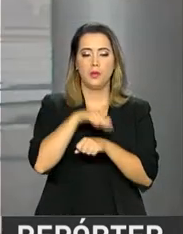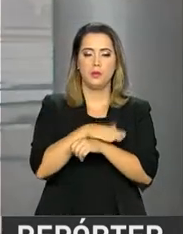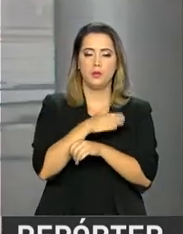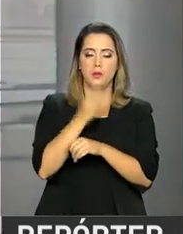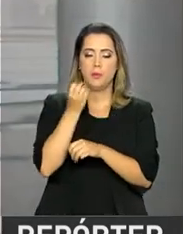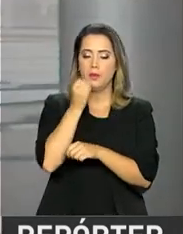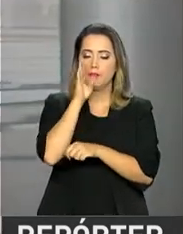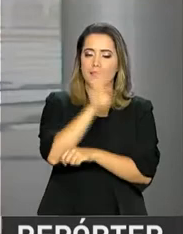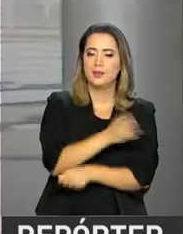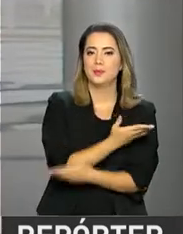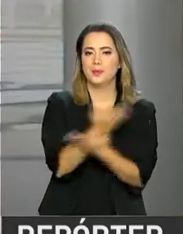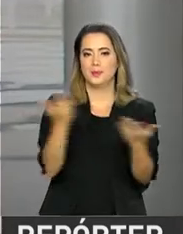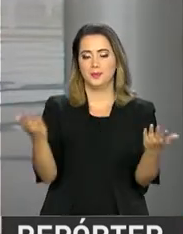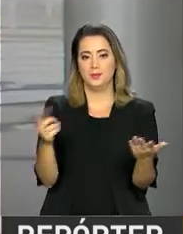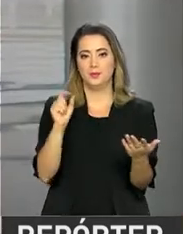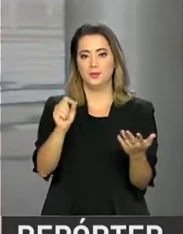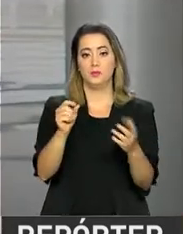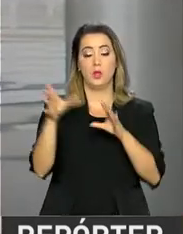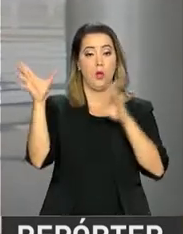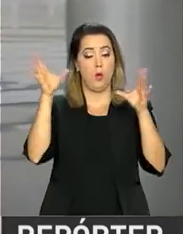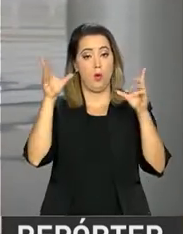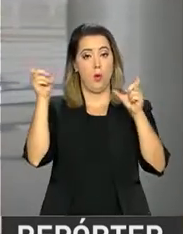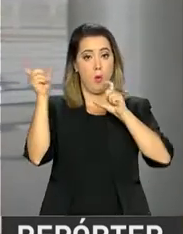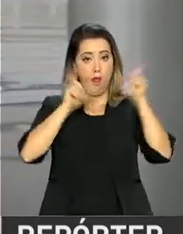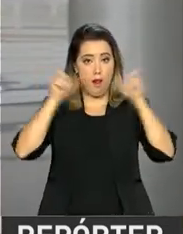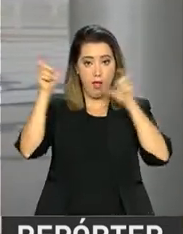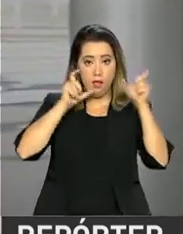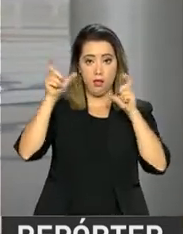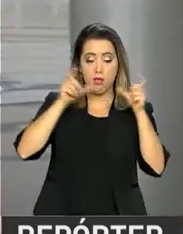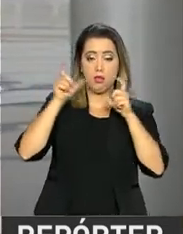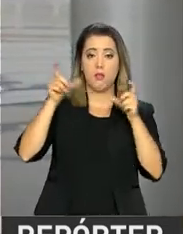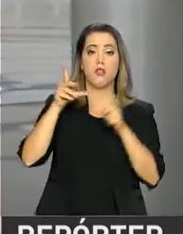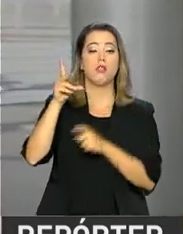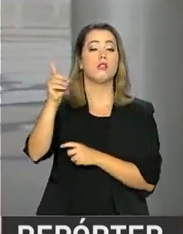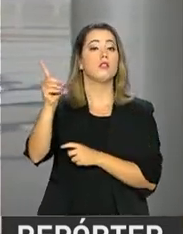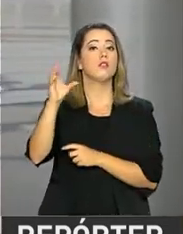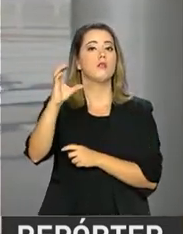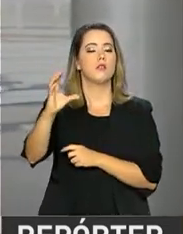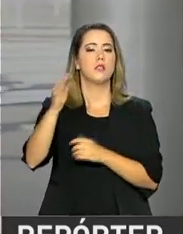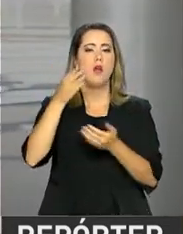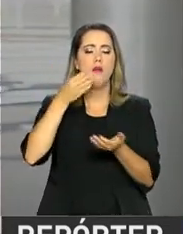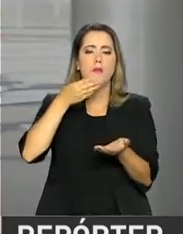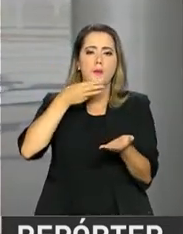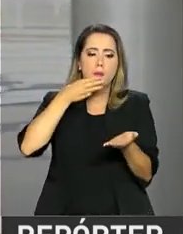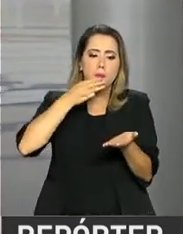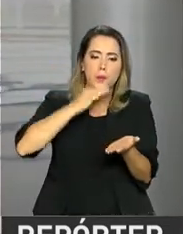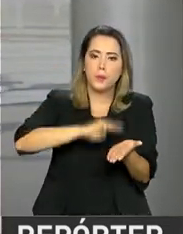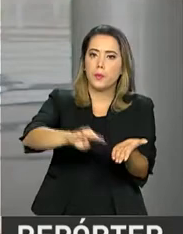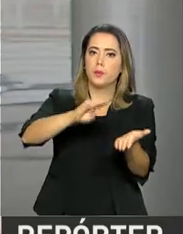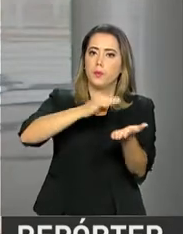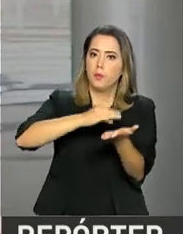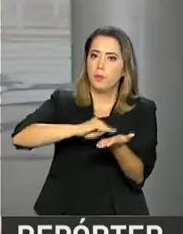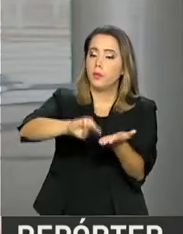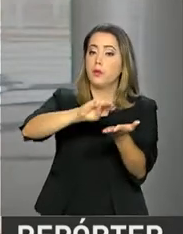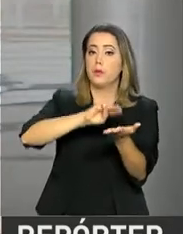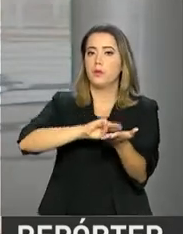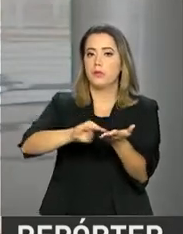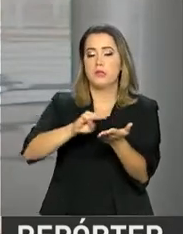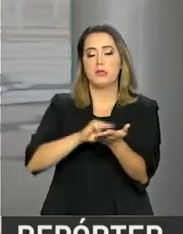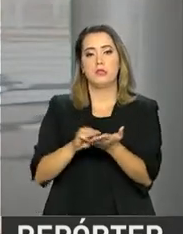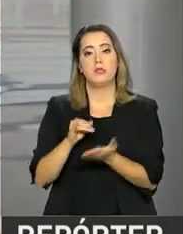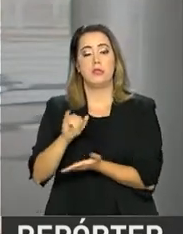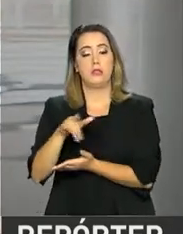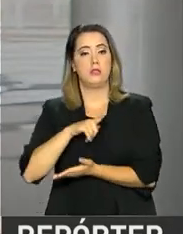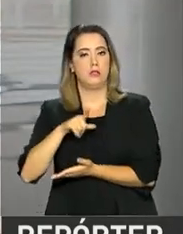todos há os atletas emergenciais da defesa civil serão enviadas através de mensagens de celular assim que forem